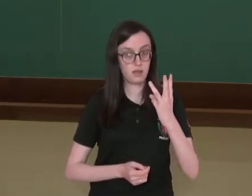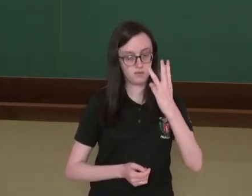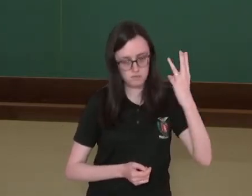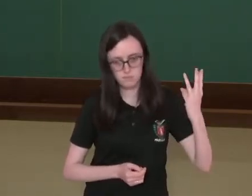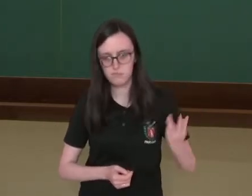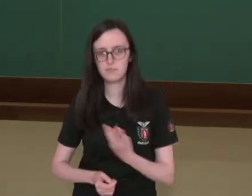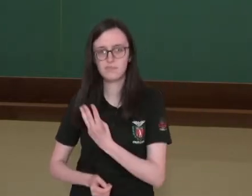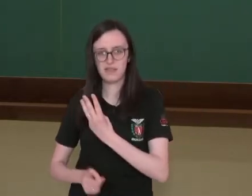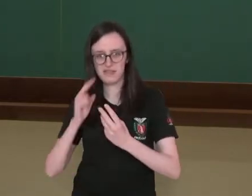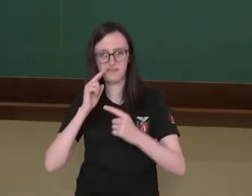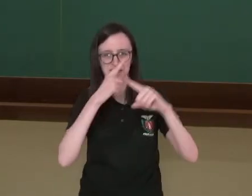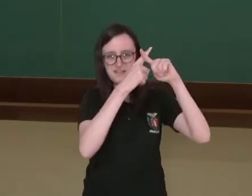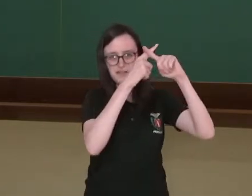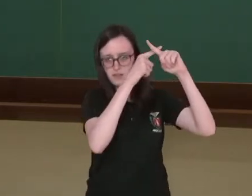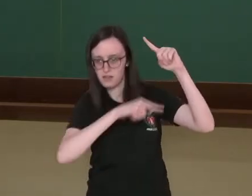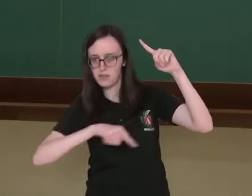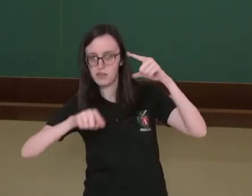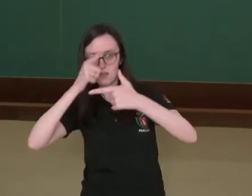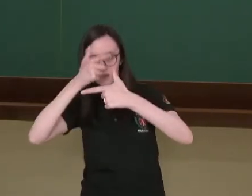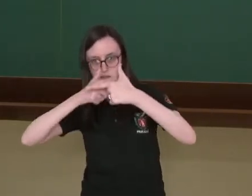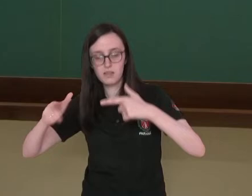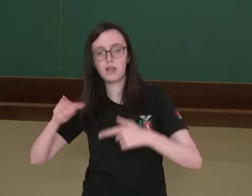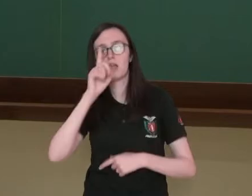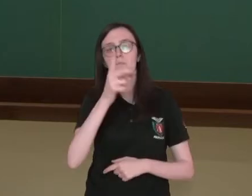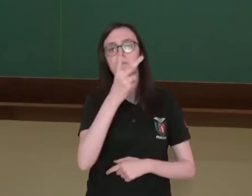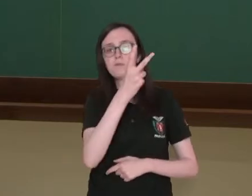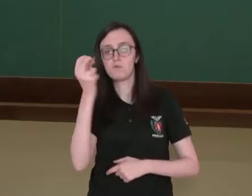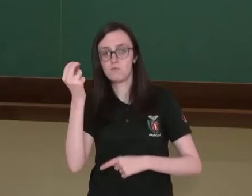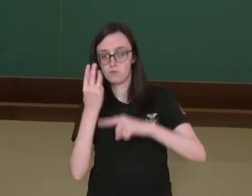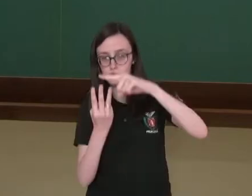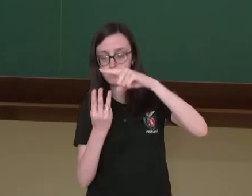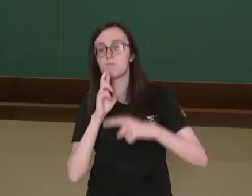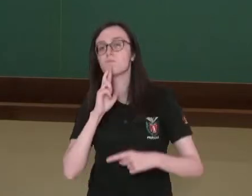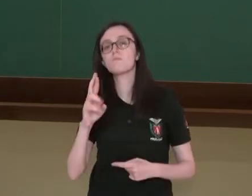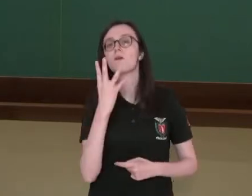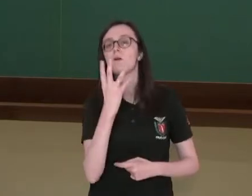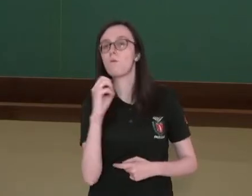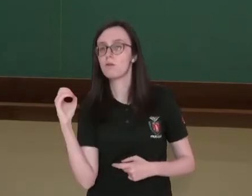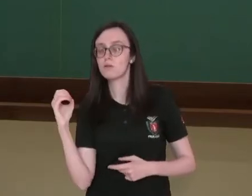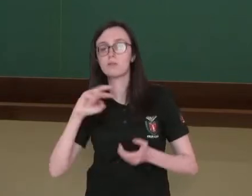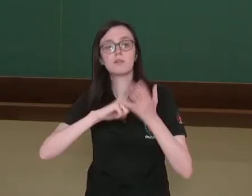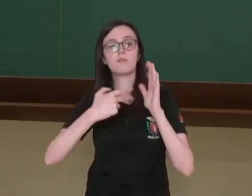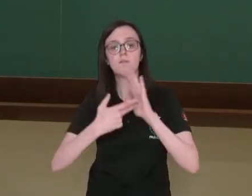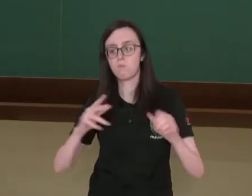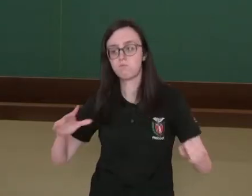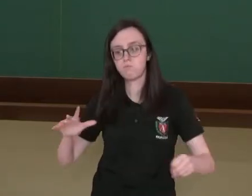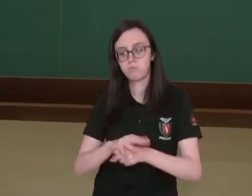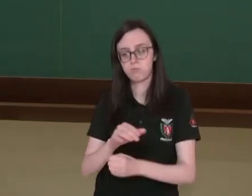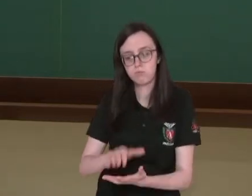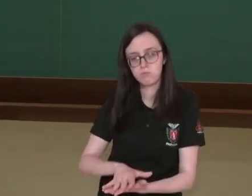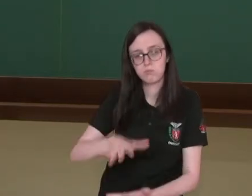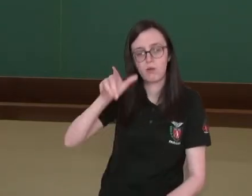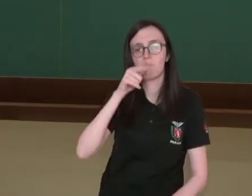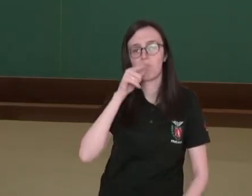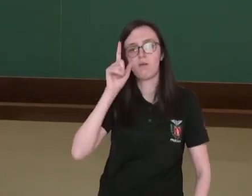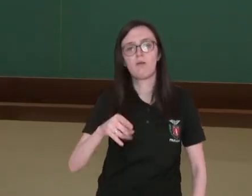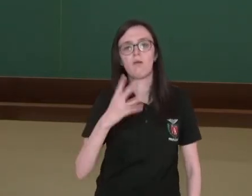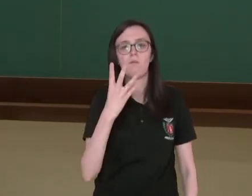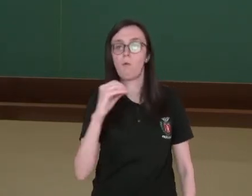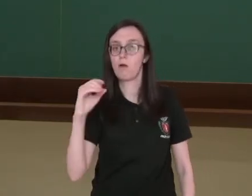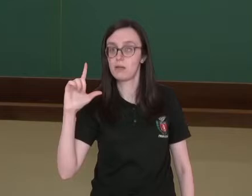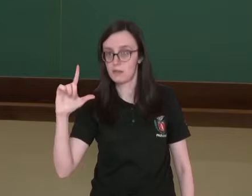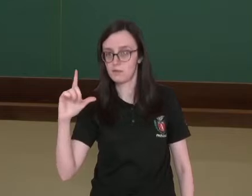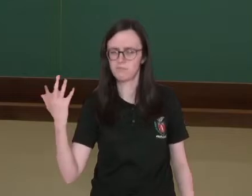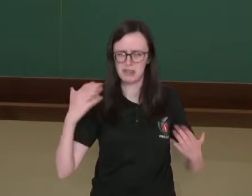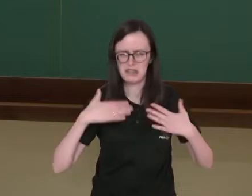multiplicando, passa dividindo. 1.200 dividido por 3, 400. Portanto, a capacidade do tanque é de 400